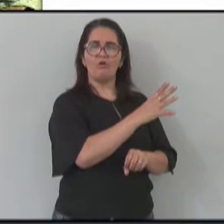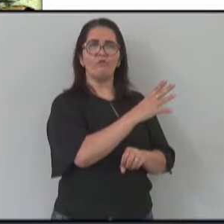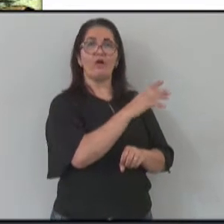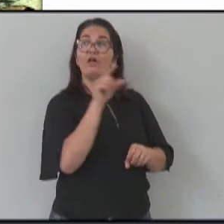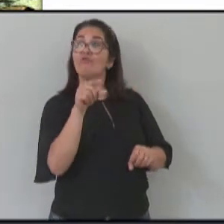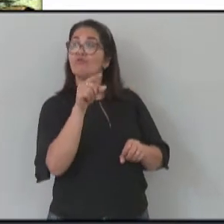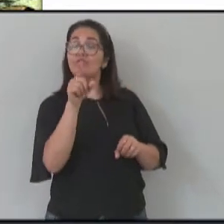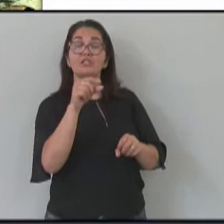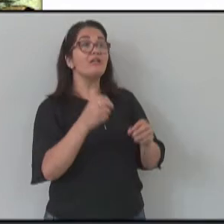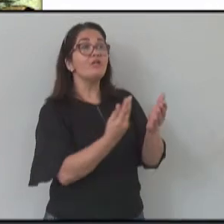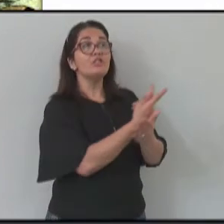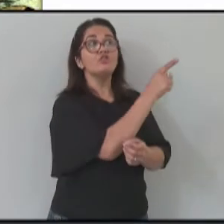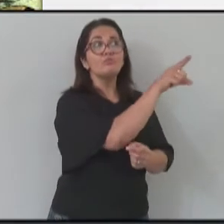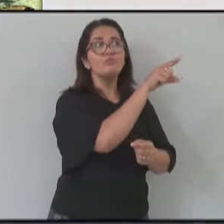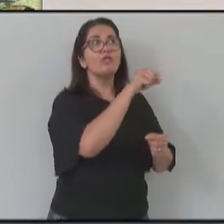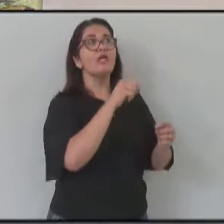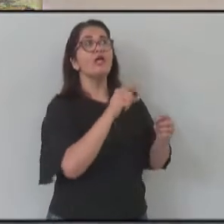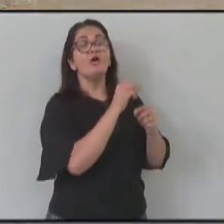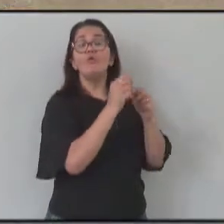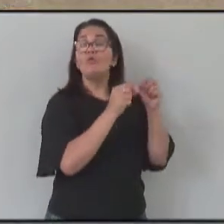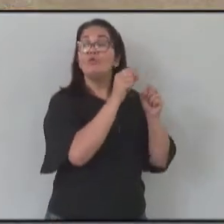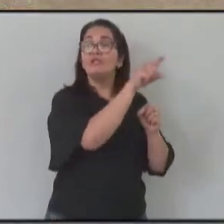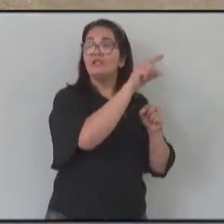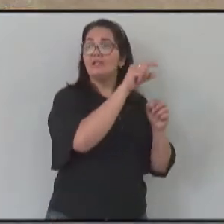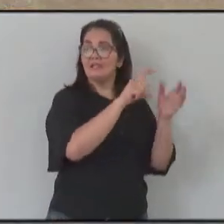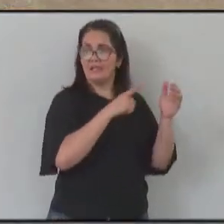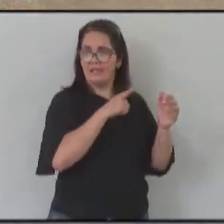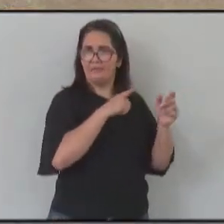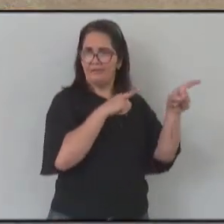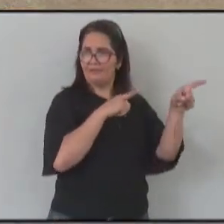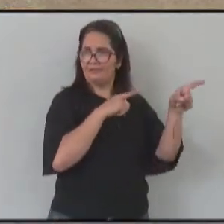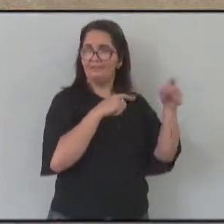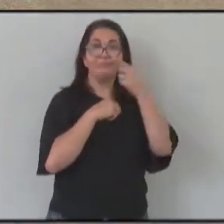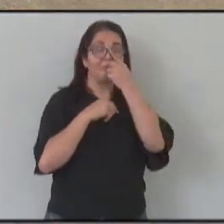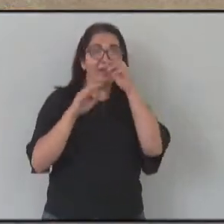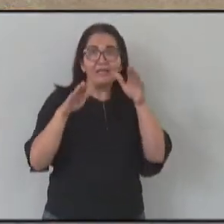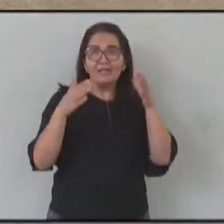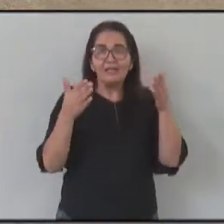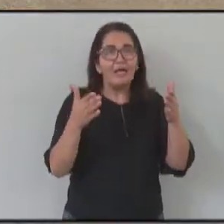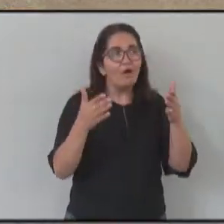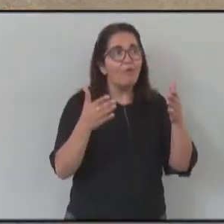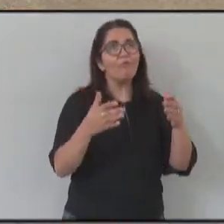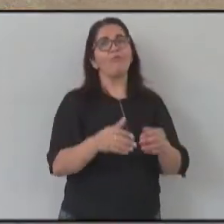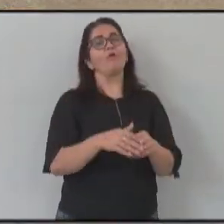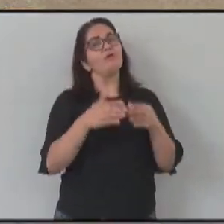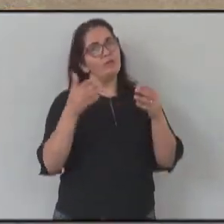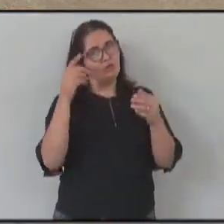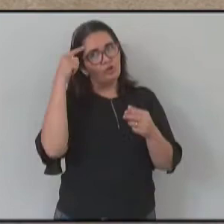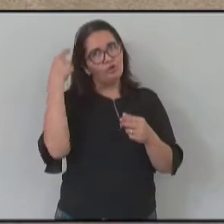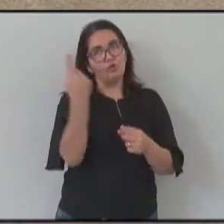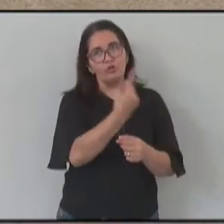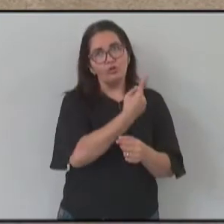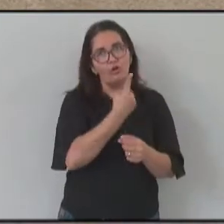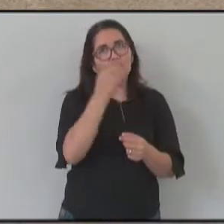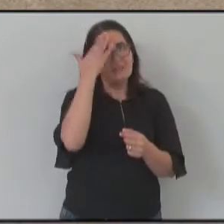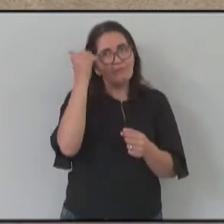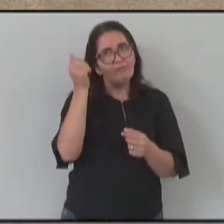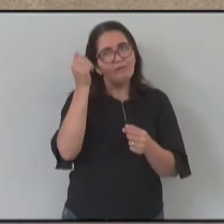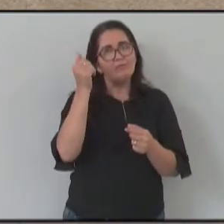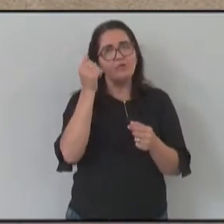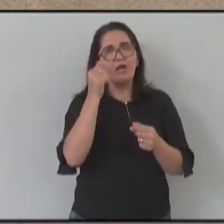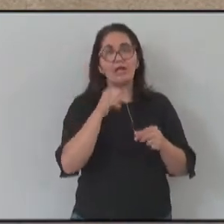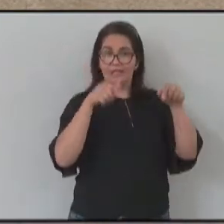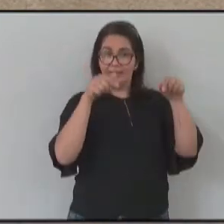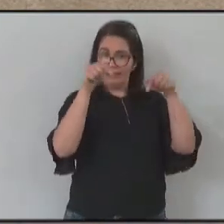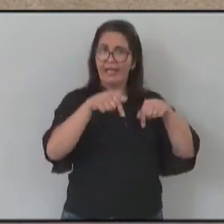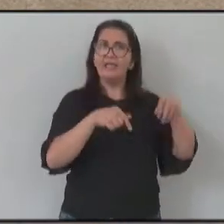Cabral chega na nossa costa, já haviam habitantes. E todos nós sabemos quem são. Eram